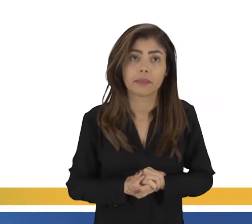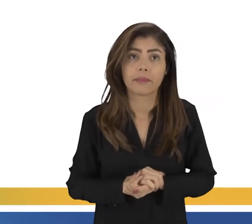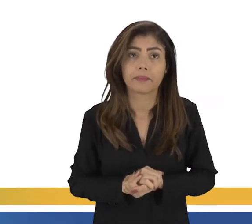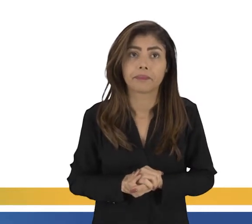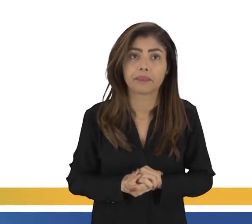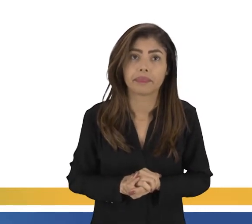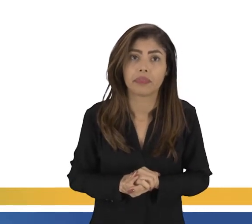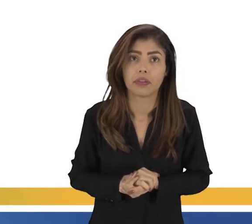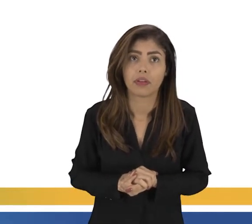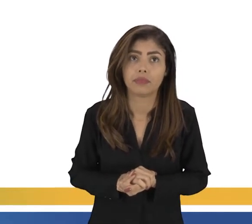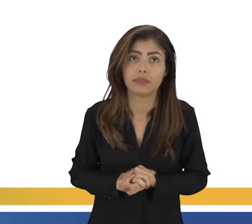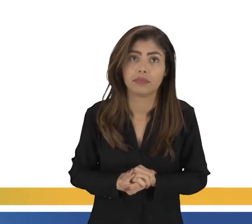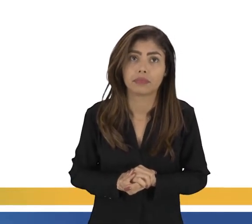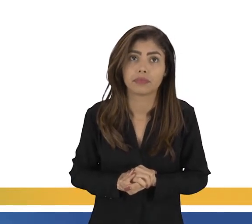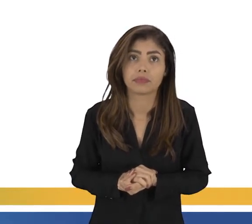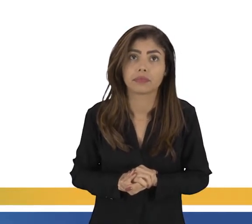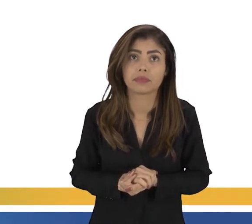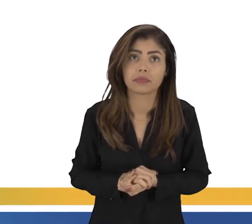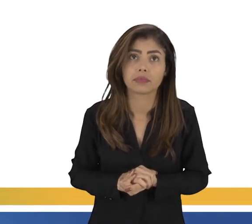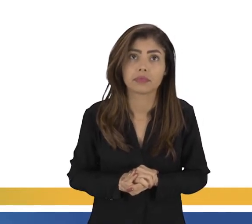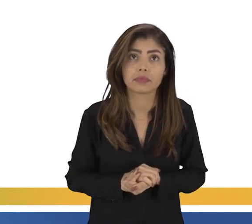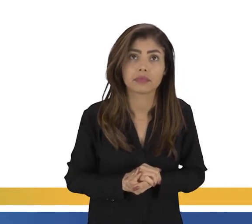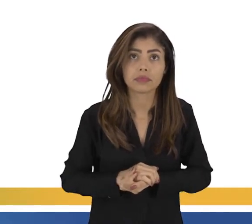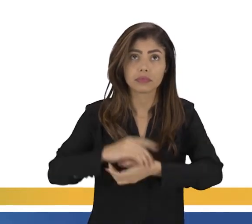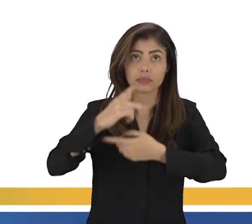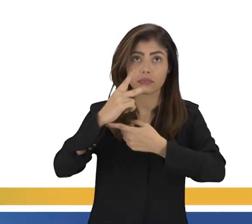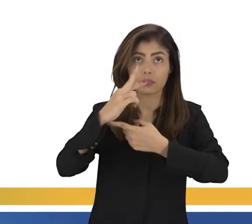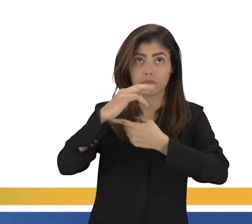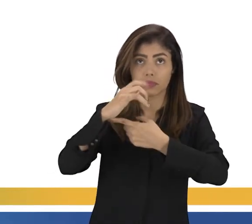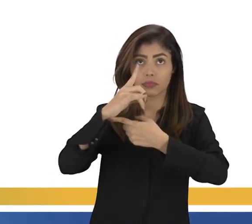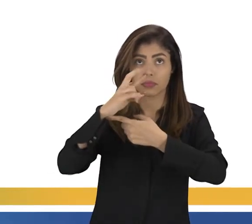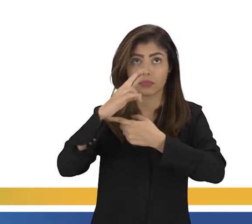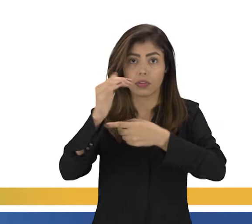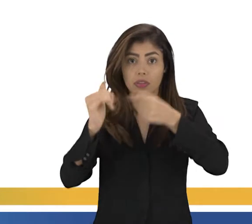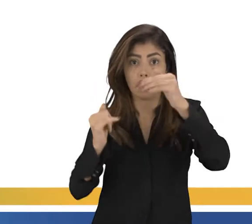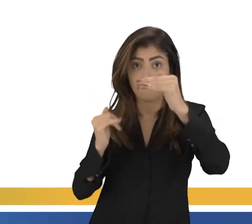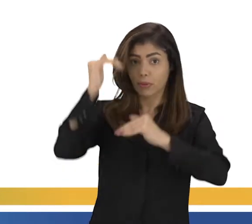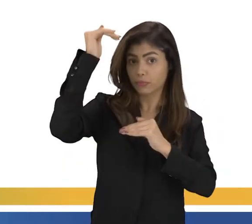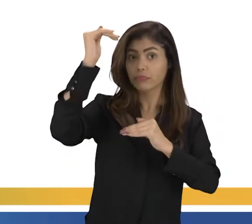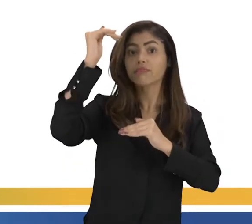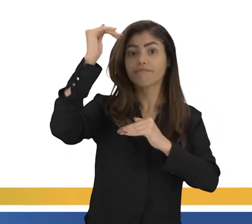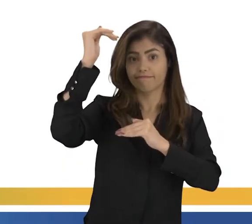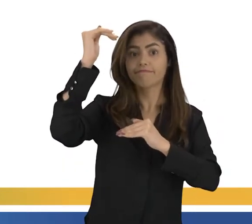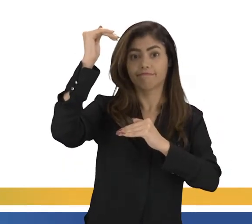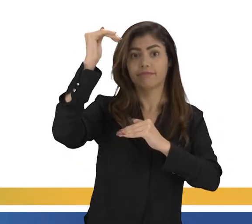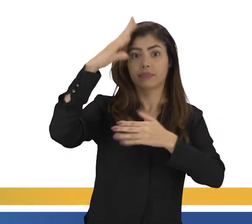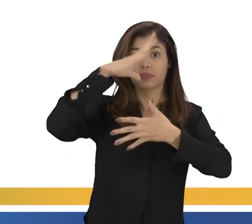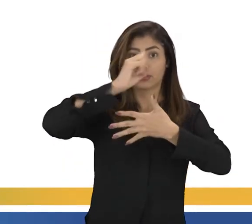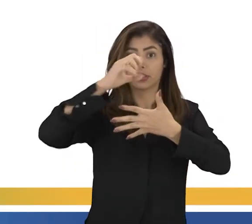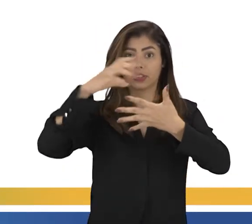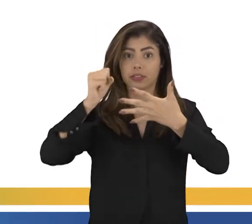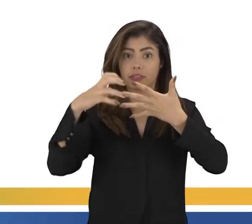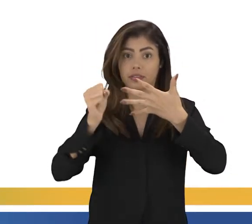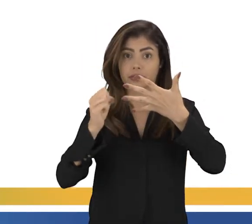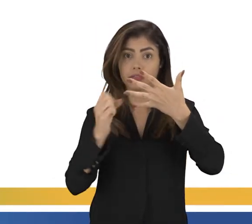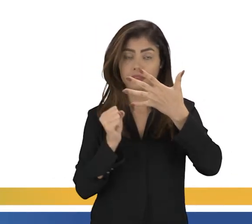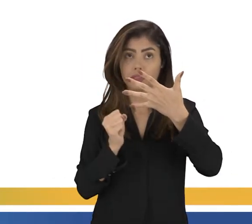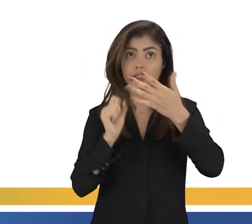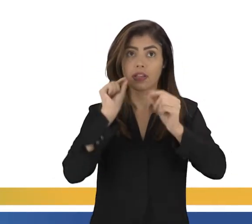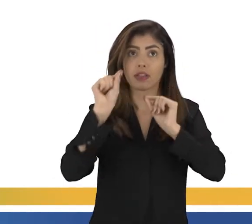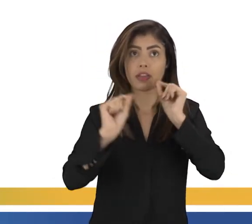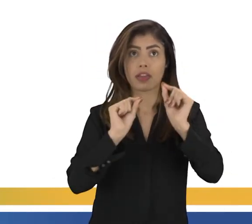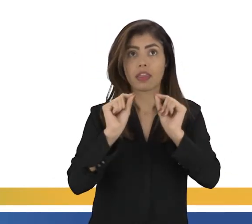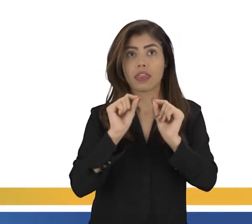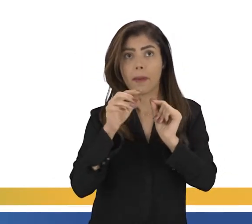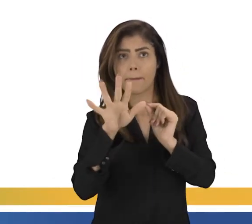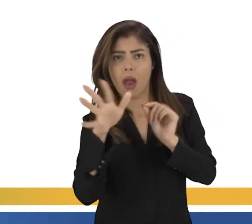ali no quadro, predadores de topo de cadeia. Então, a imagem ali está, vocês estão vendo ali um